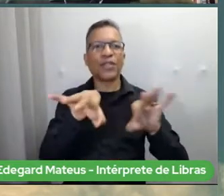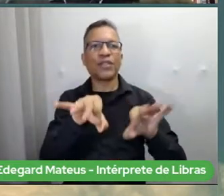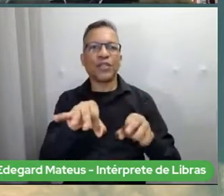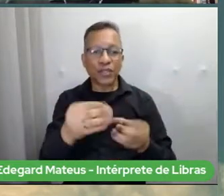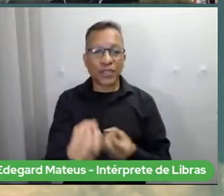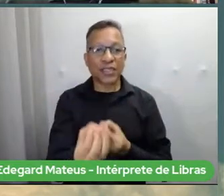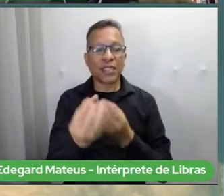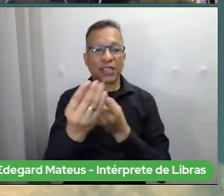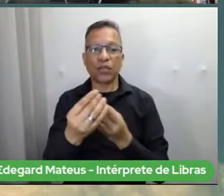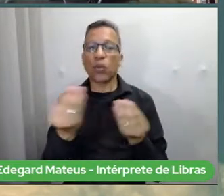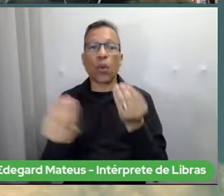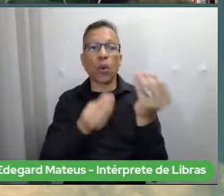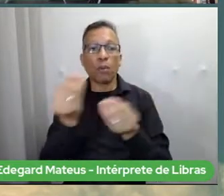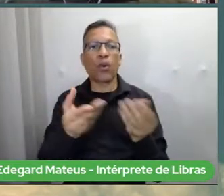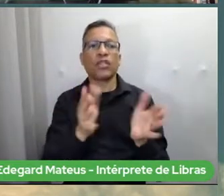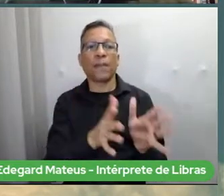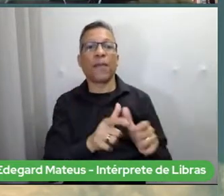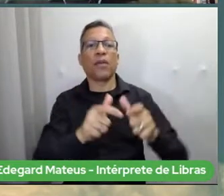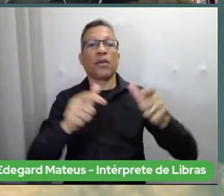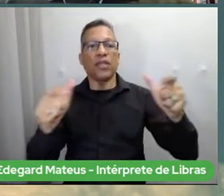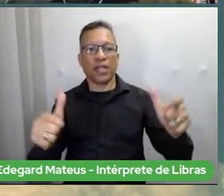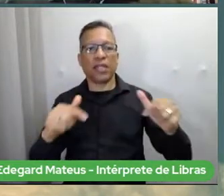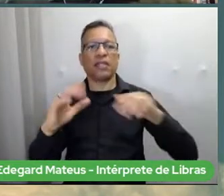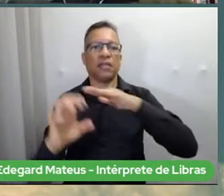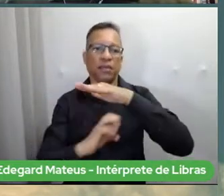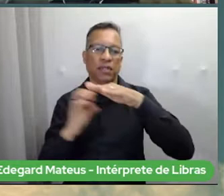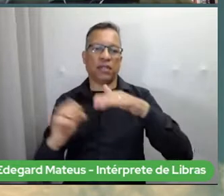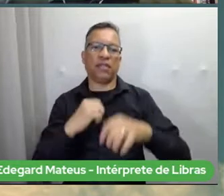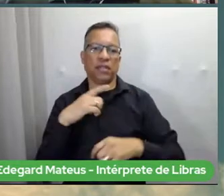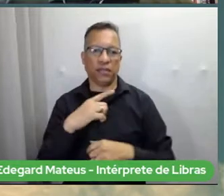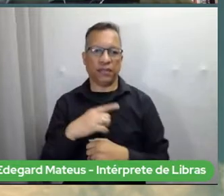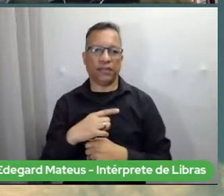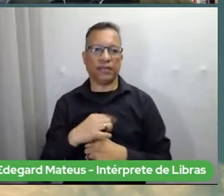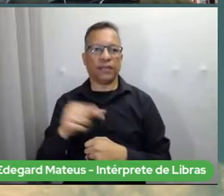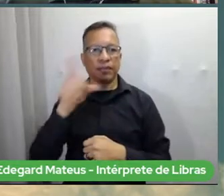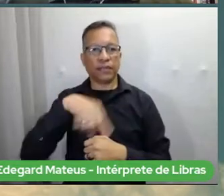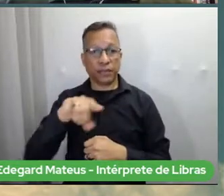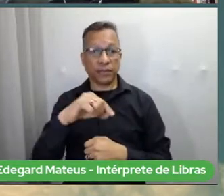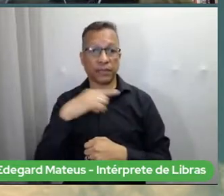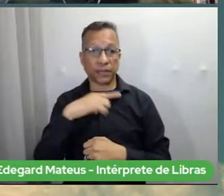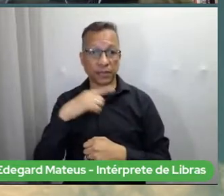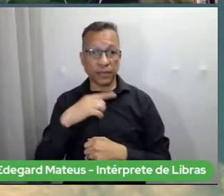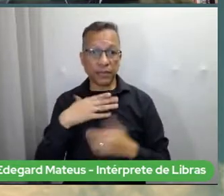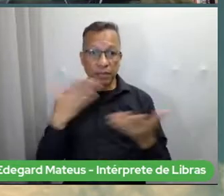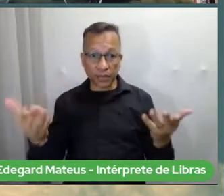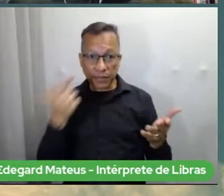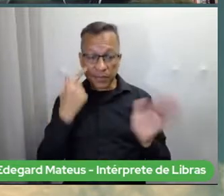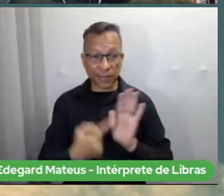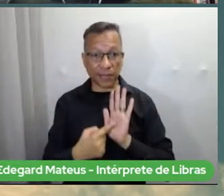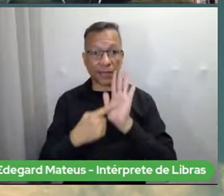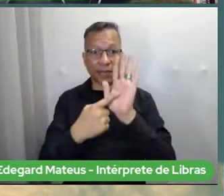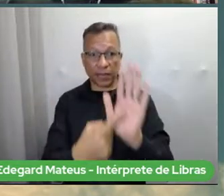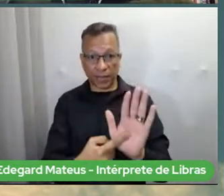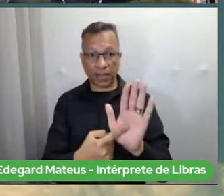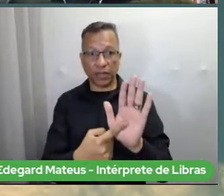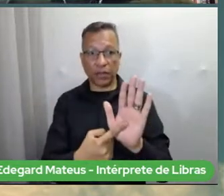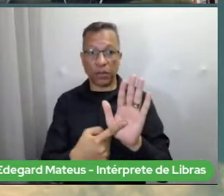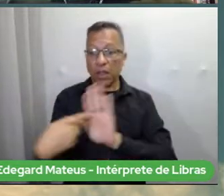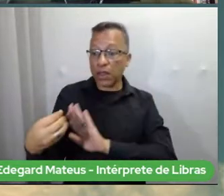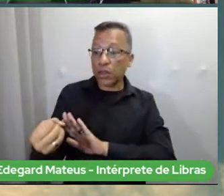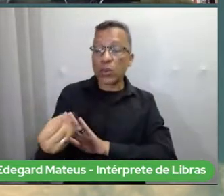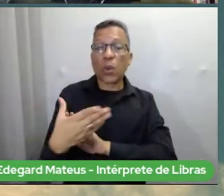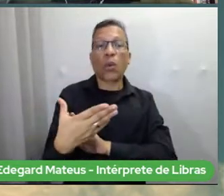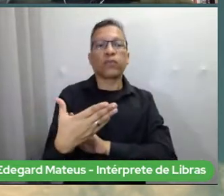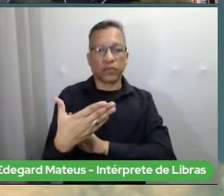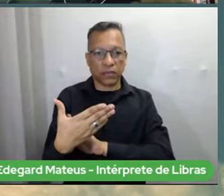das empresas, a gente tende agora a trazer essa ideia de Data Mesh como uma nova abordagem